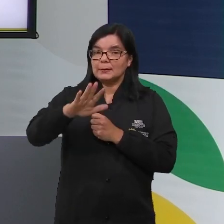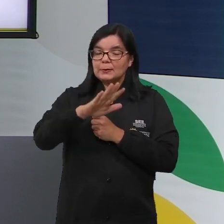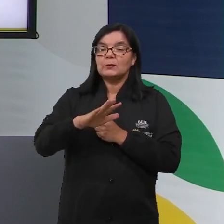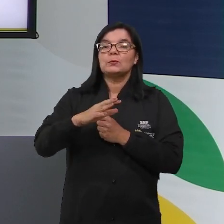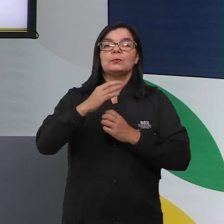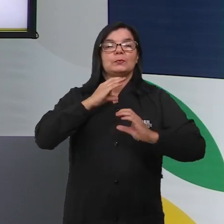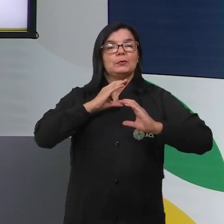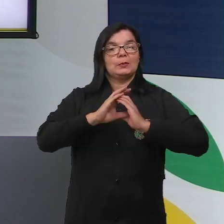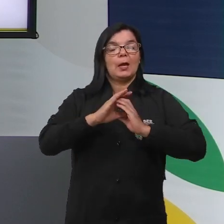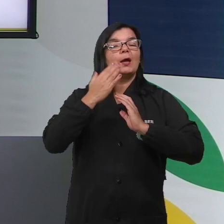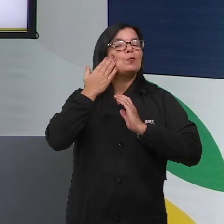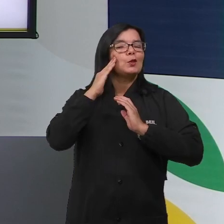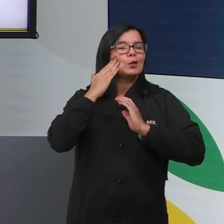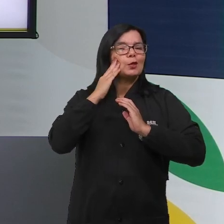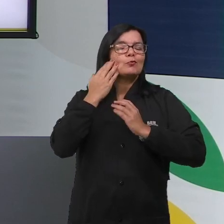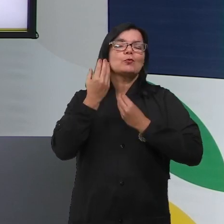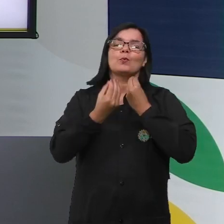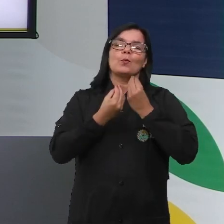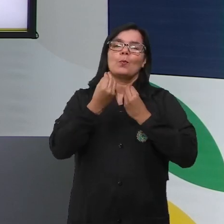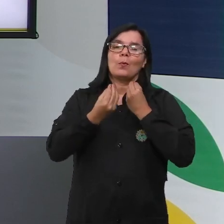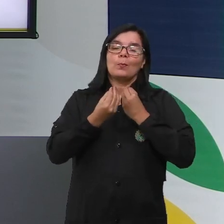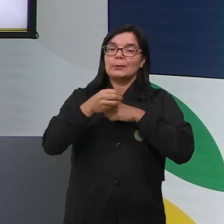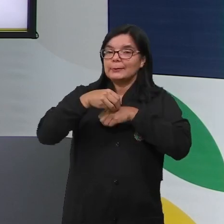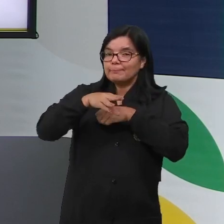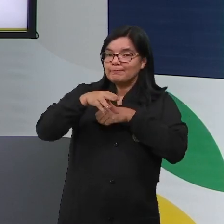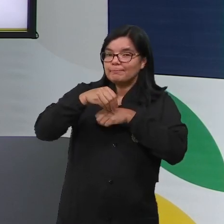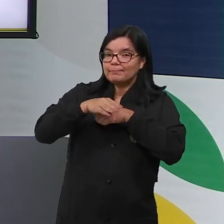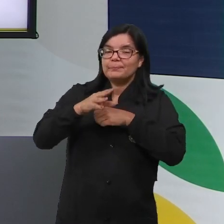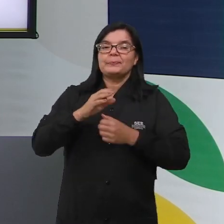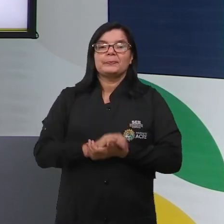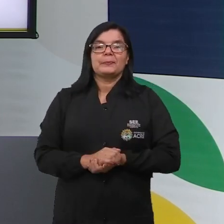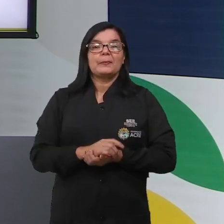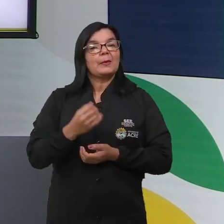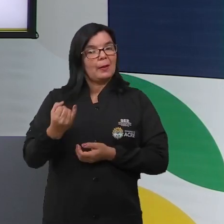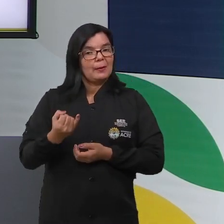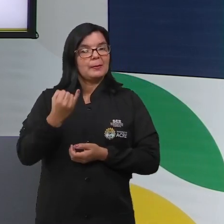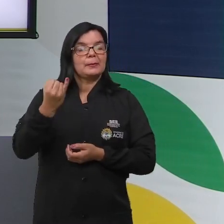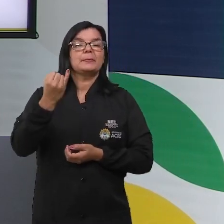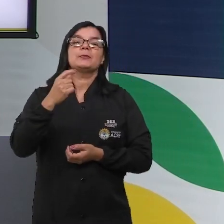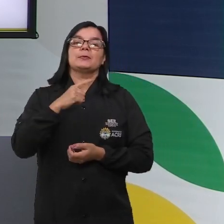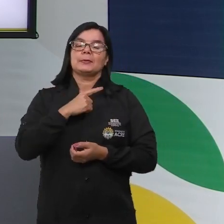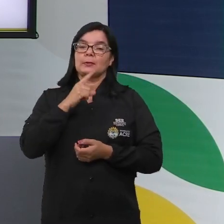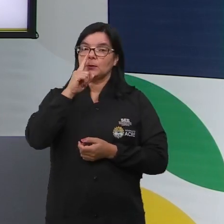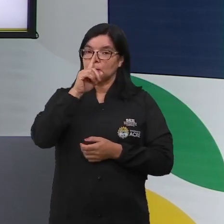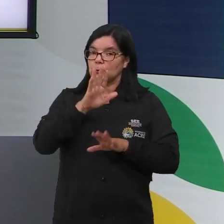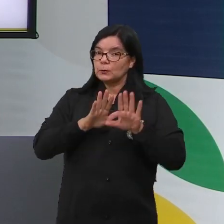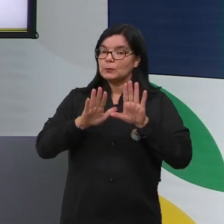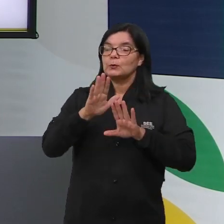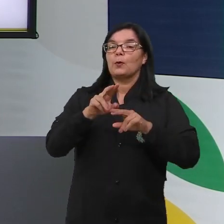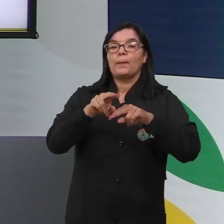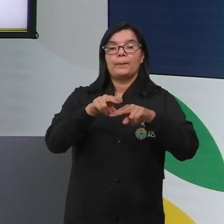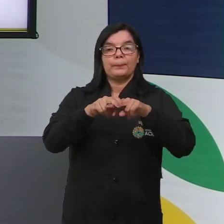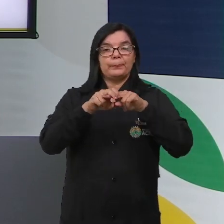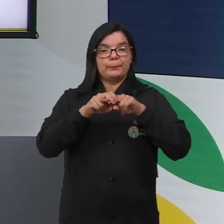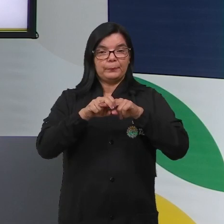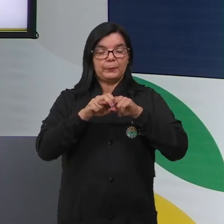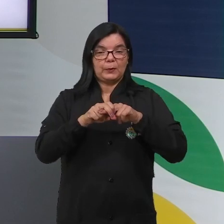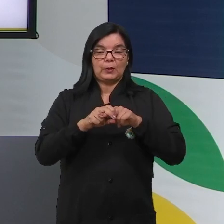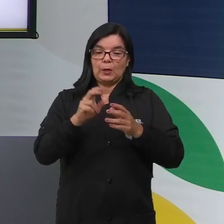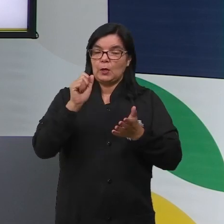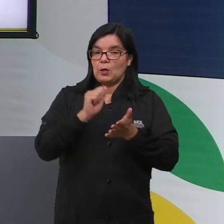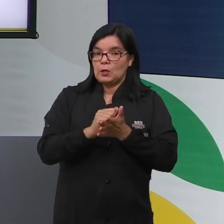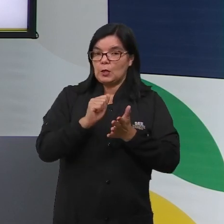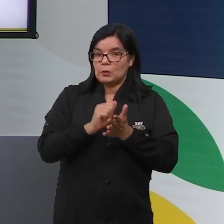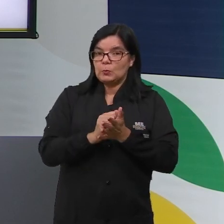na compreensão do que você está querendo dizer, tá certo? Então, é importante a gente ter esse cuidado. É por isso que nas